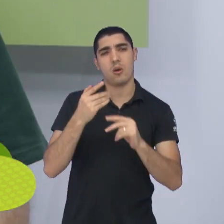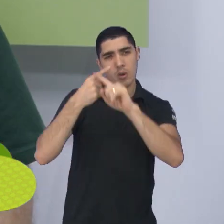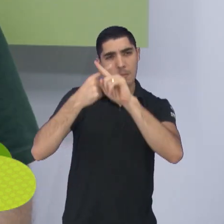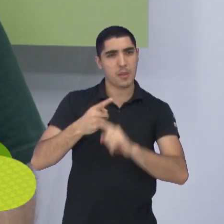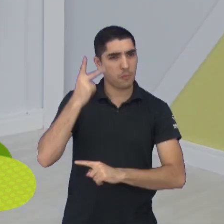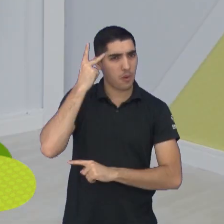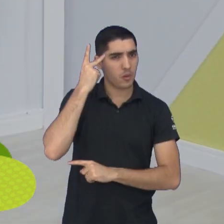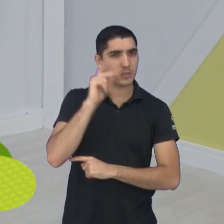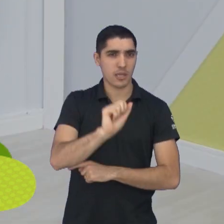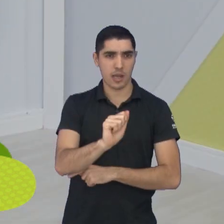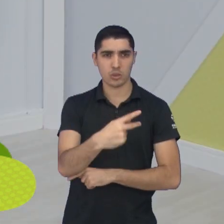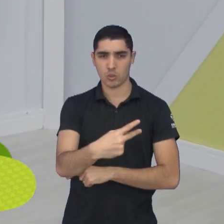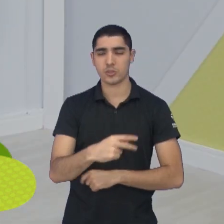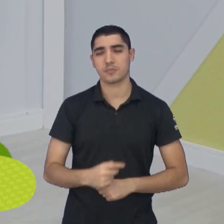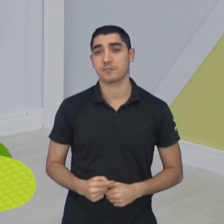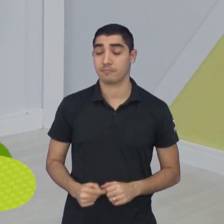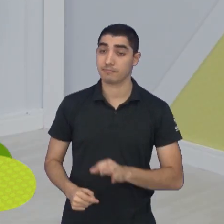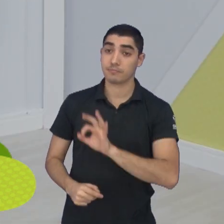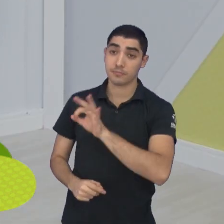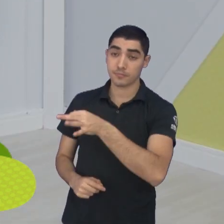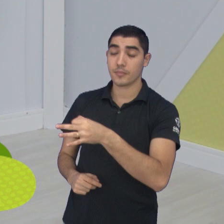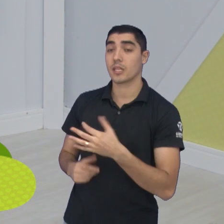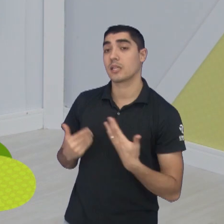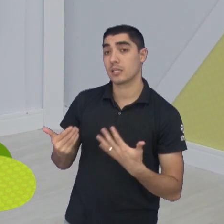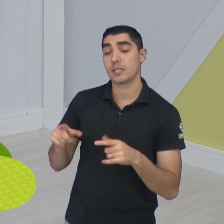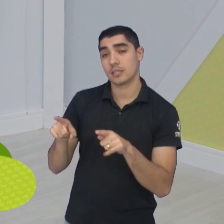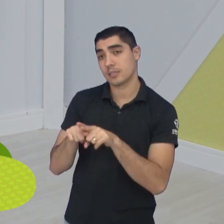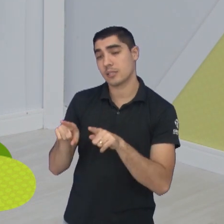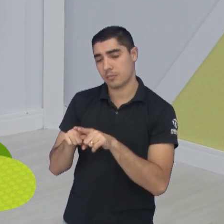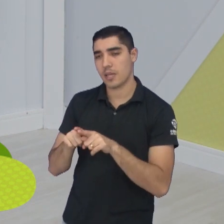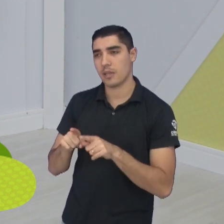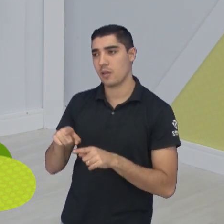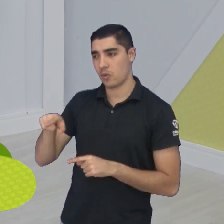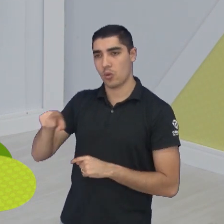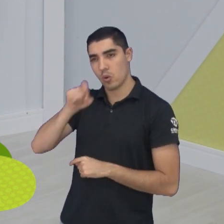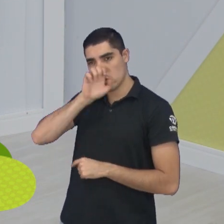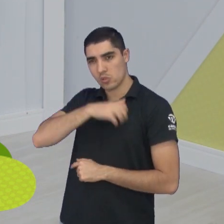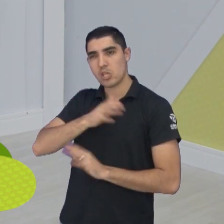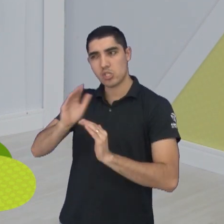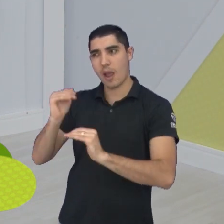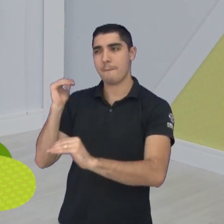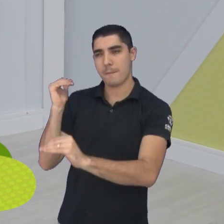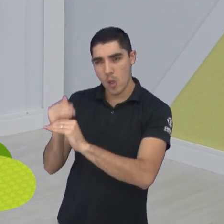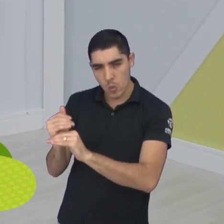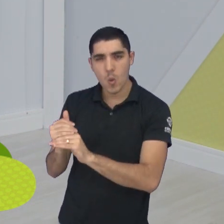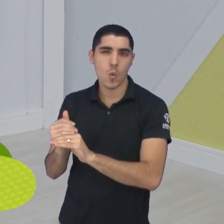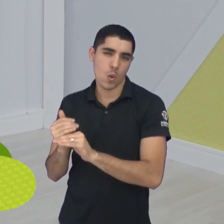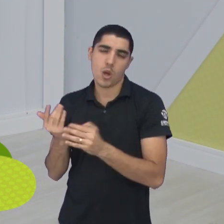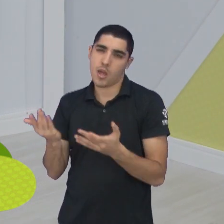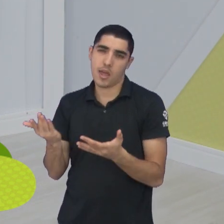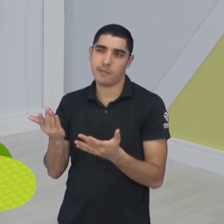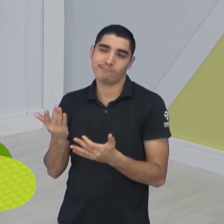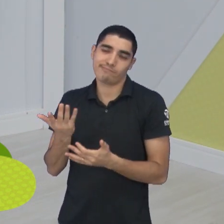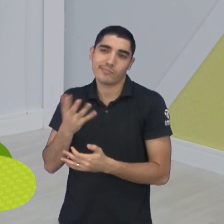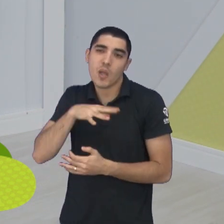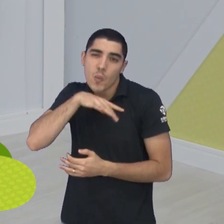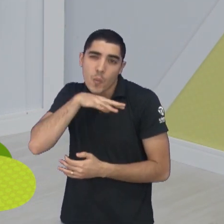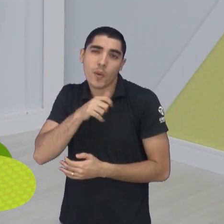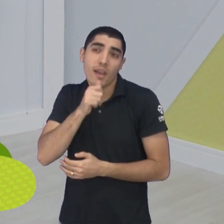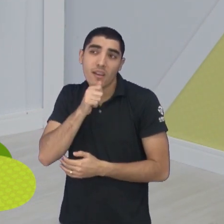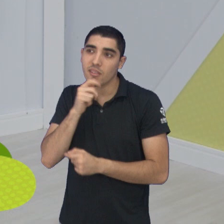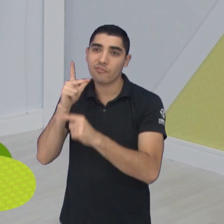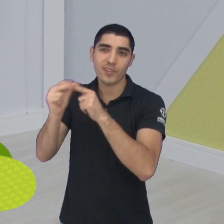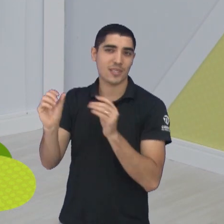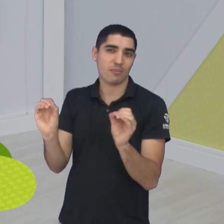cá. E o time do São José, mesmo com empate, mesmo aí na situação, entre aspas, ruim na competição, né, em termos